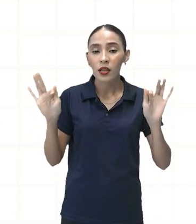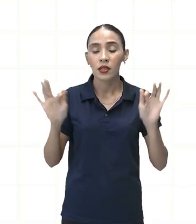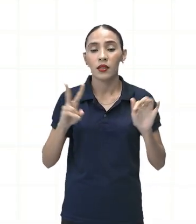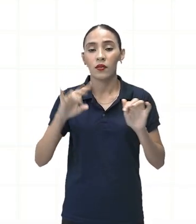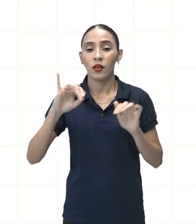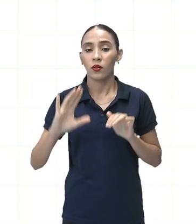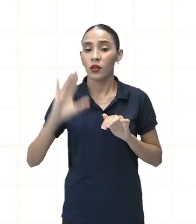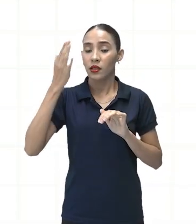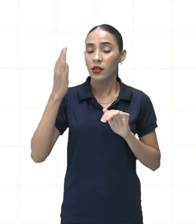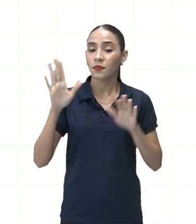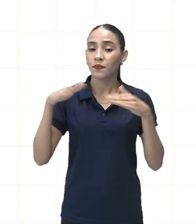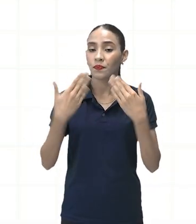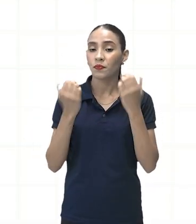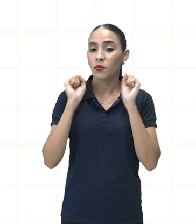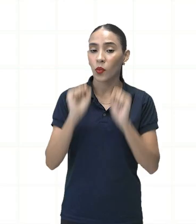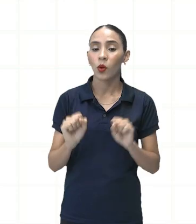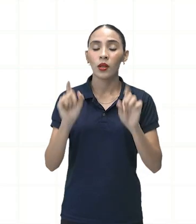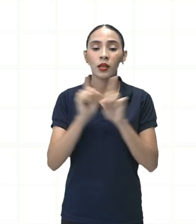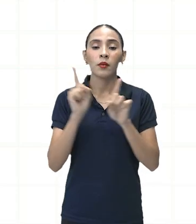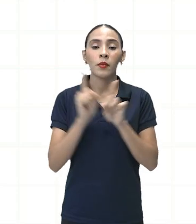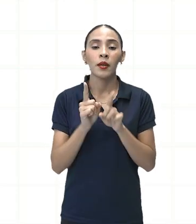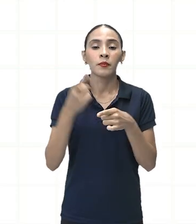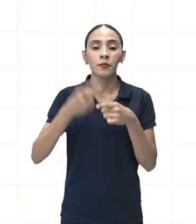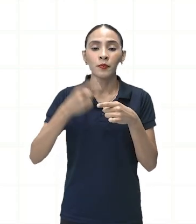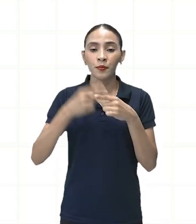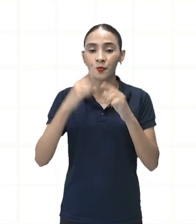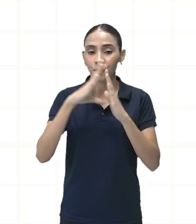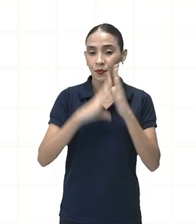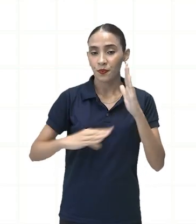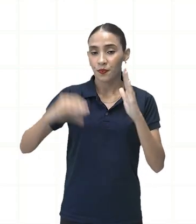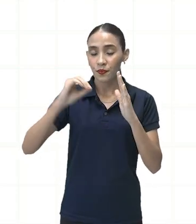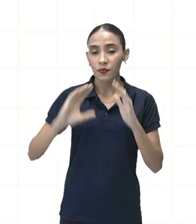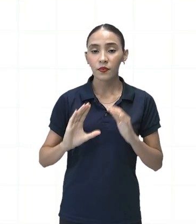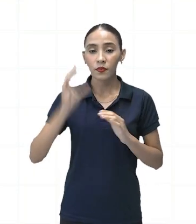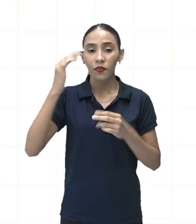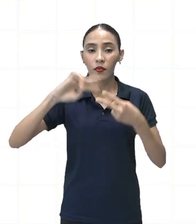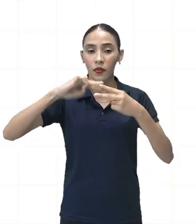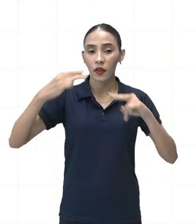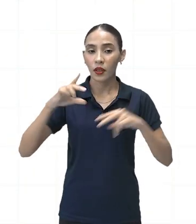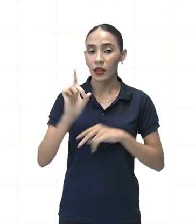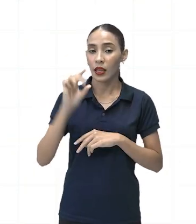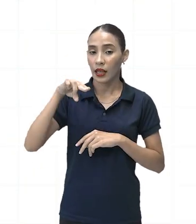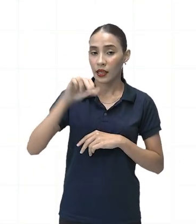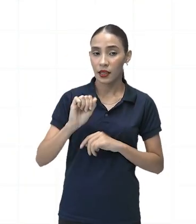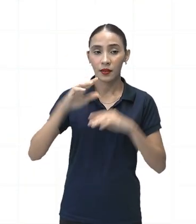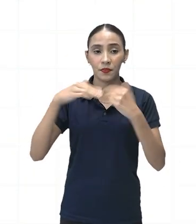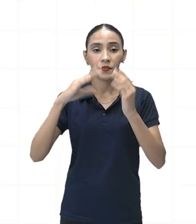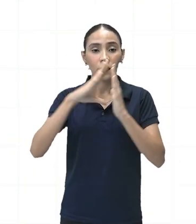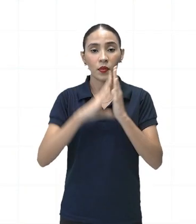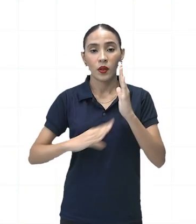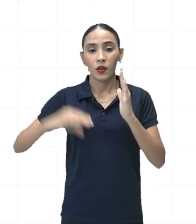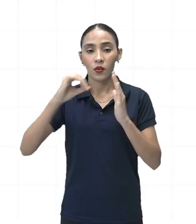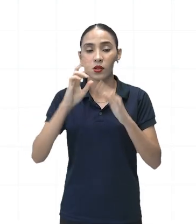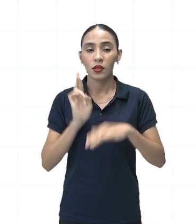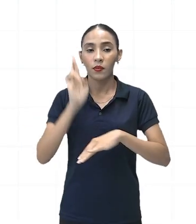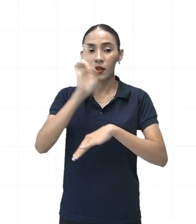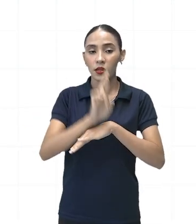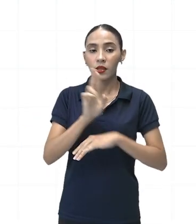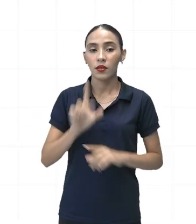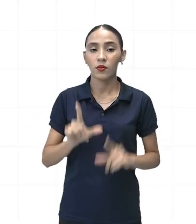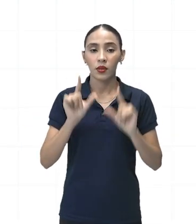que ocorrem, e elas podem ser em decorrência de mutações que ocorrem no DNA. As mutações, elas